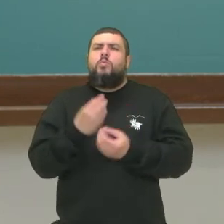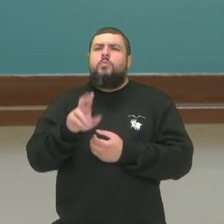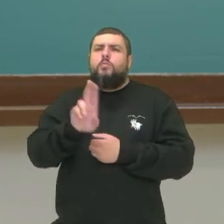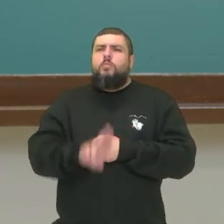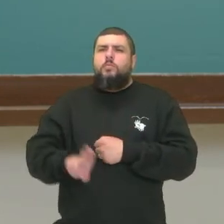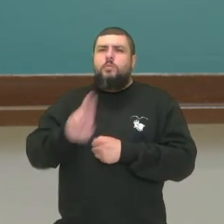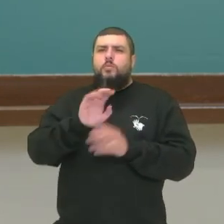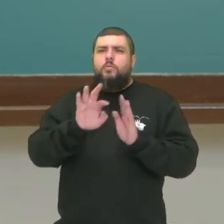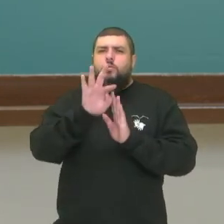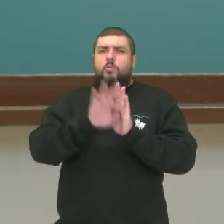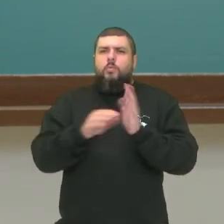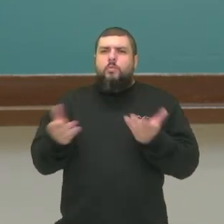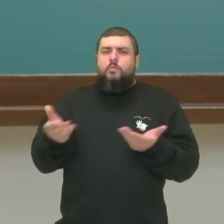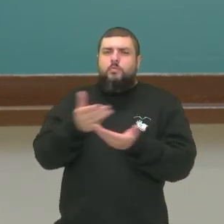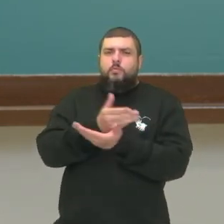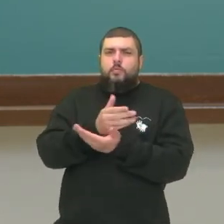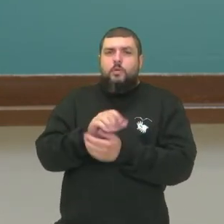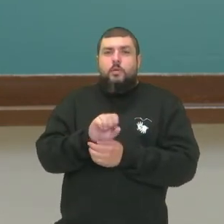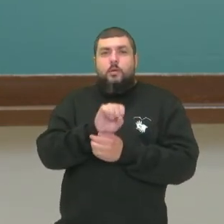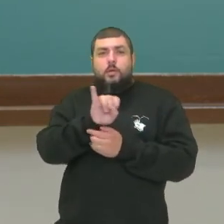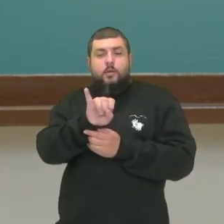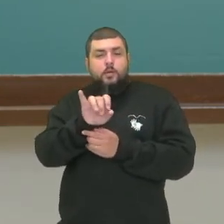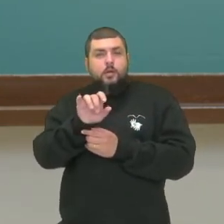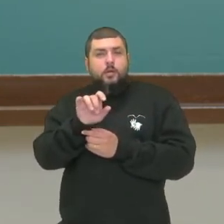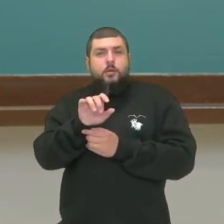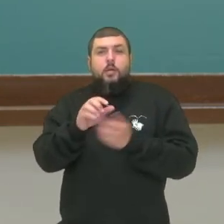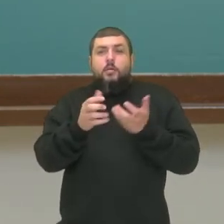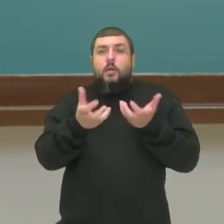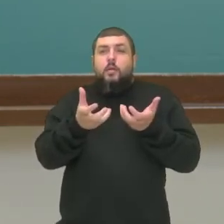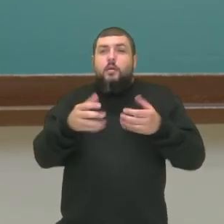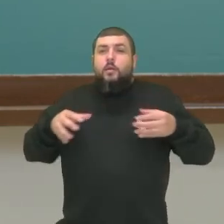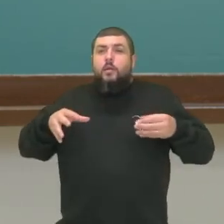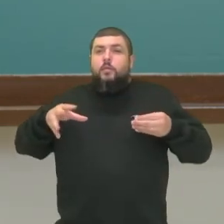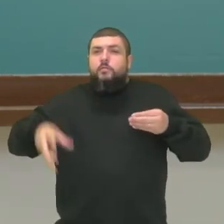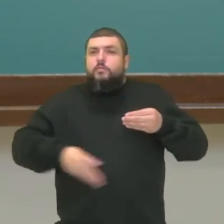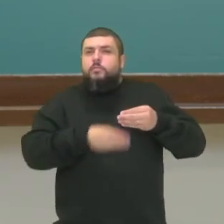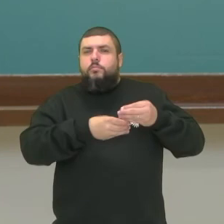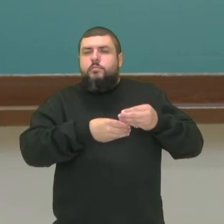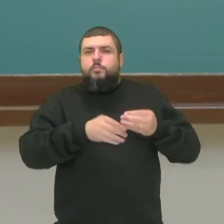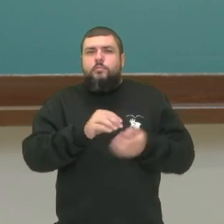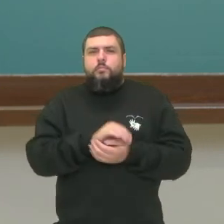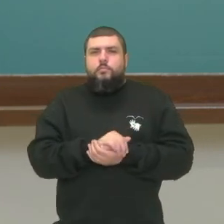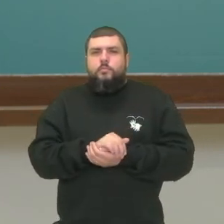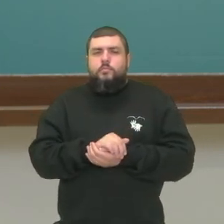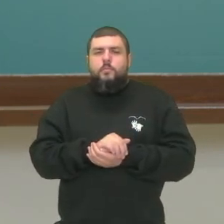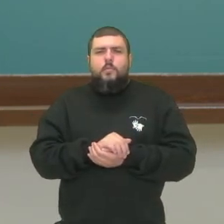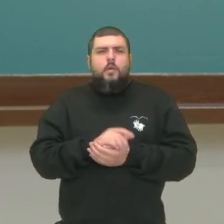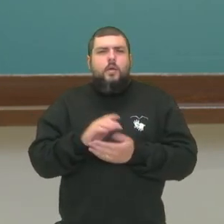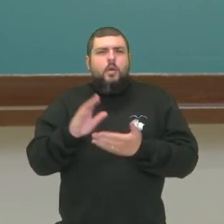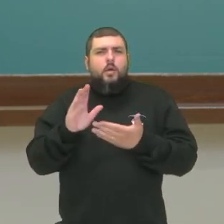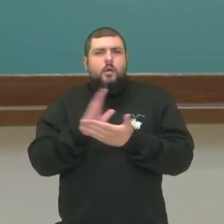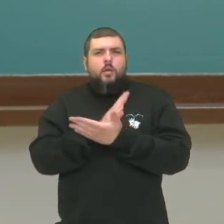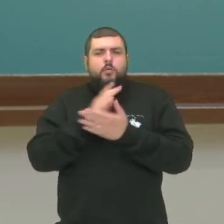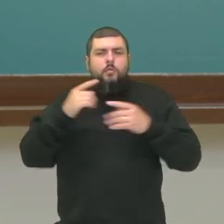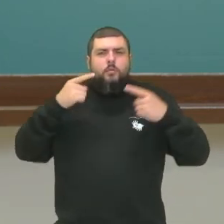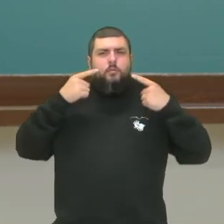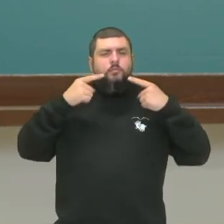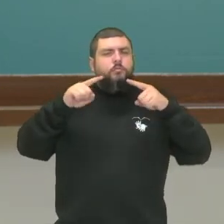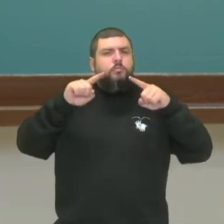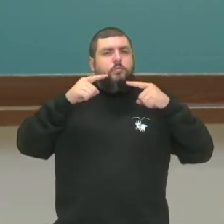quero complementar aquilo, eu quero que as coisas se entrelaçem. Existem músicas que trabalham bem